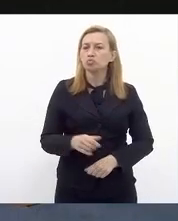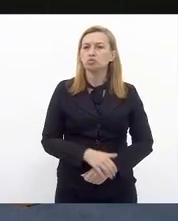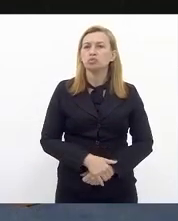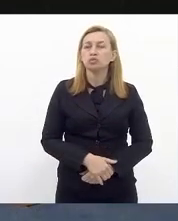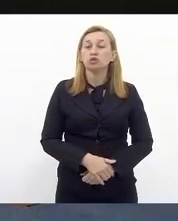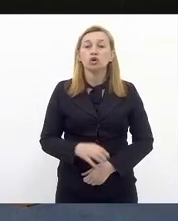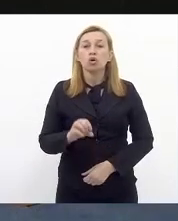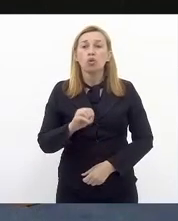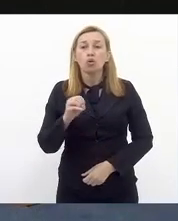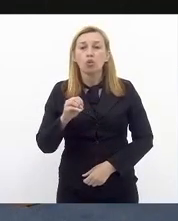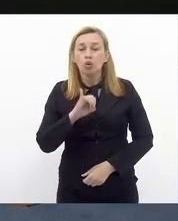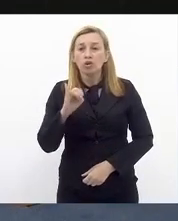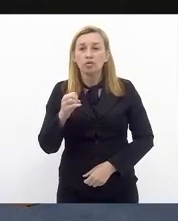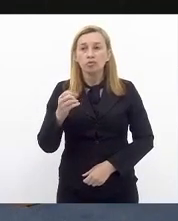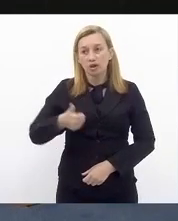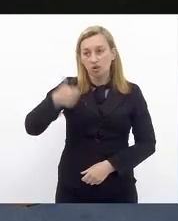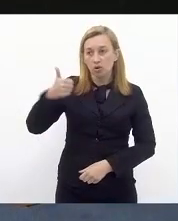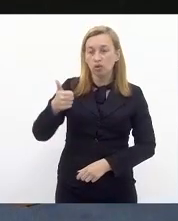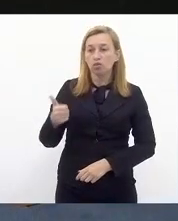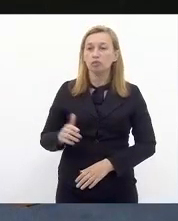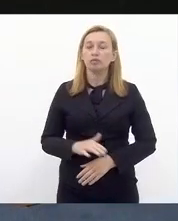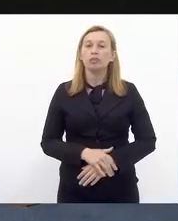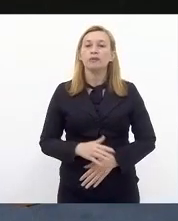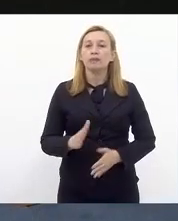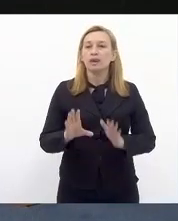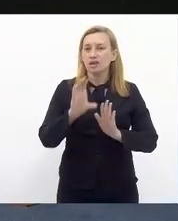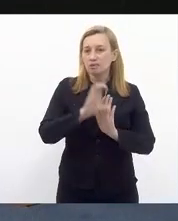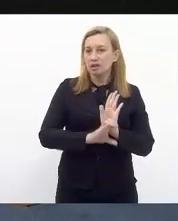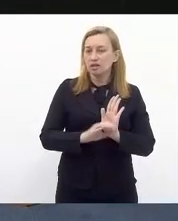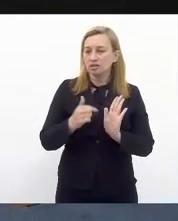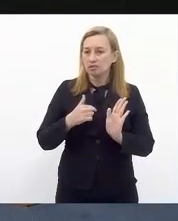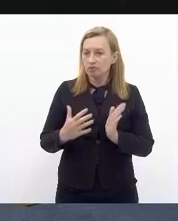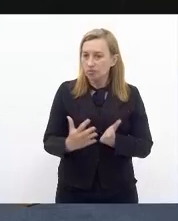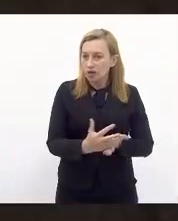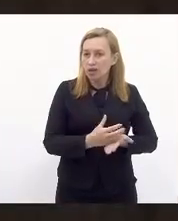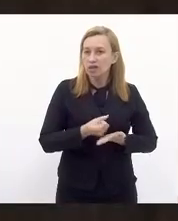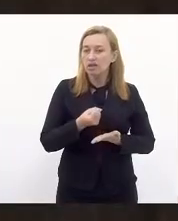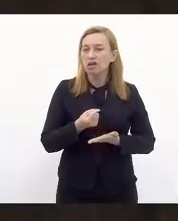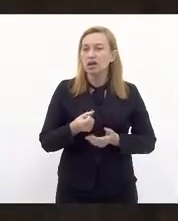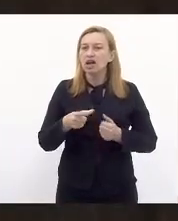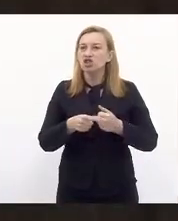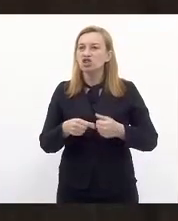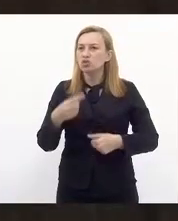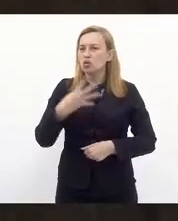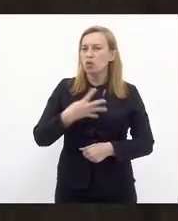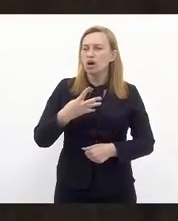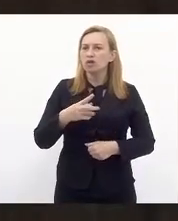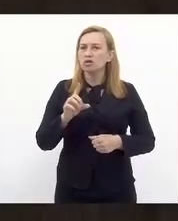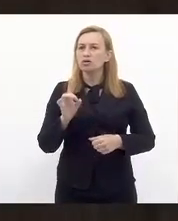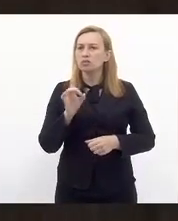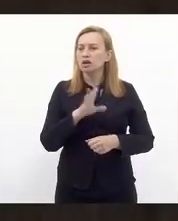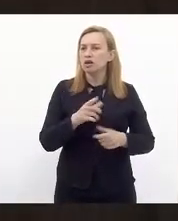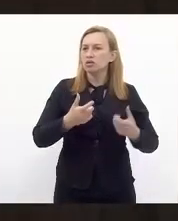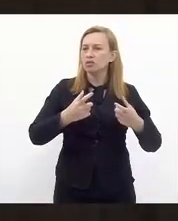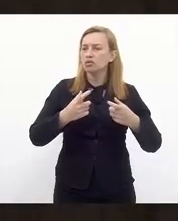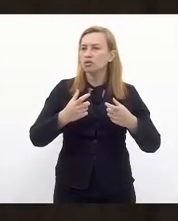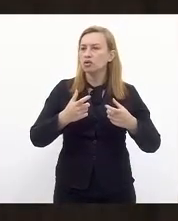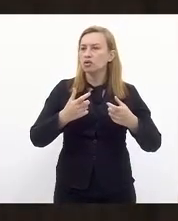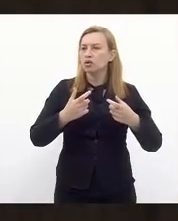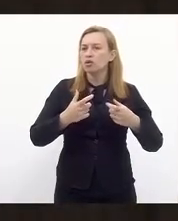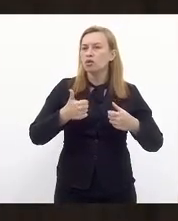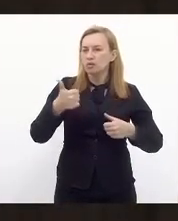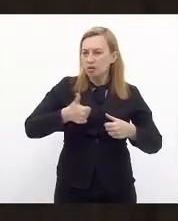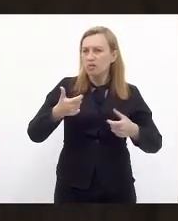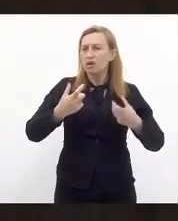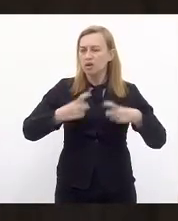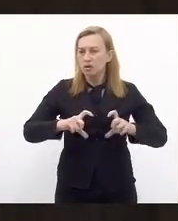oh alô som aqui melhorou então manda as emendas minhas foram acolhidas aparece no artigo 4º no parágrafo único para o primeiro máximo